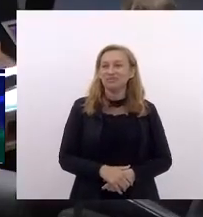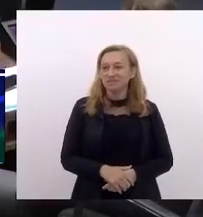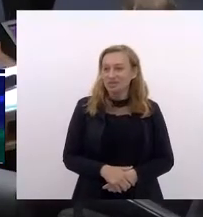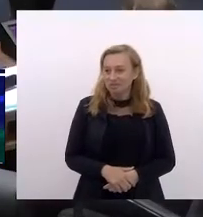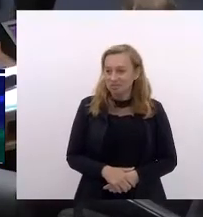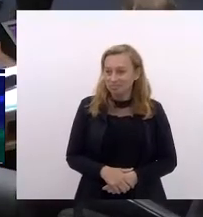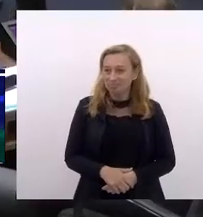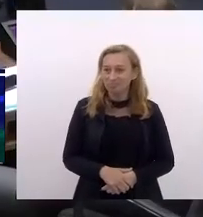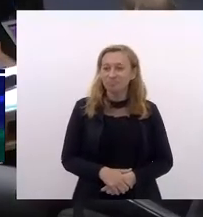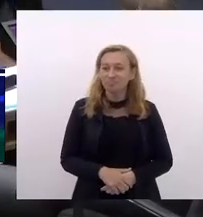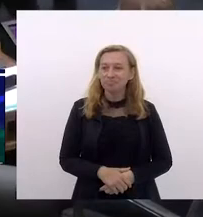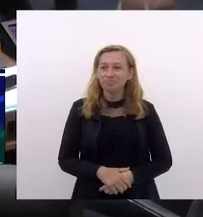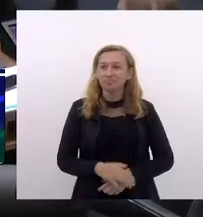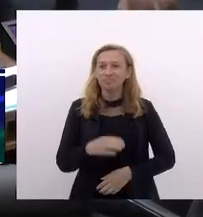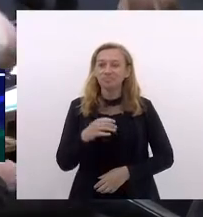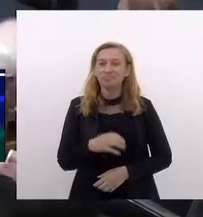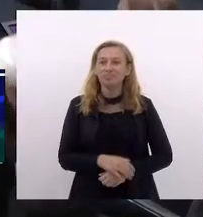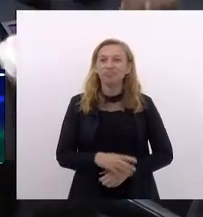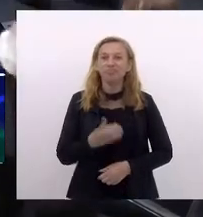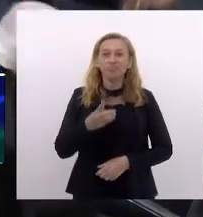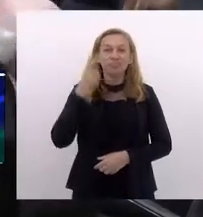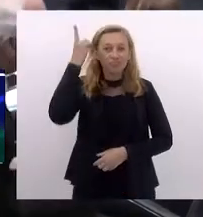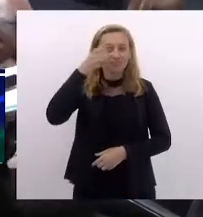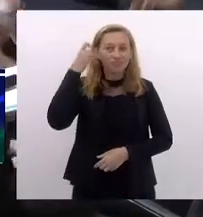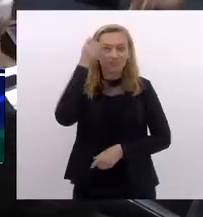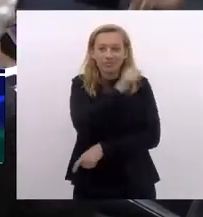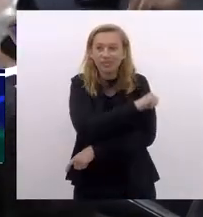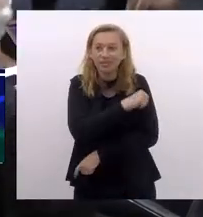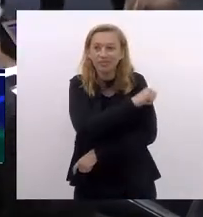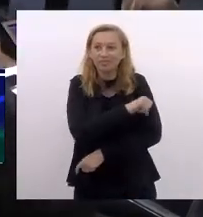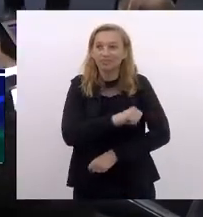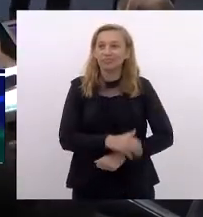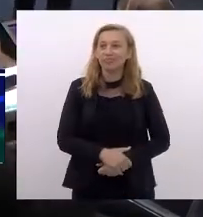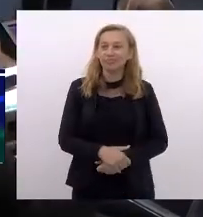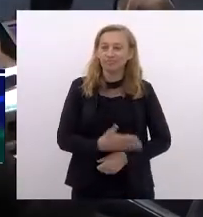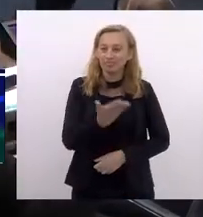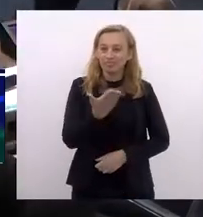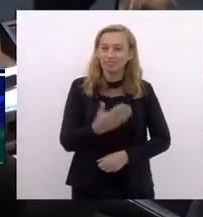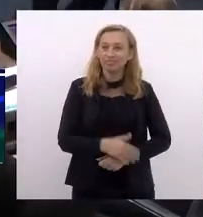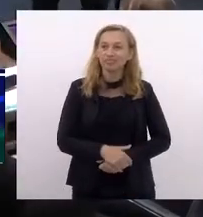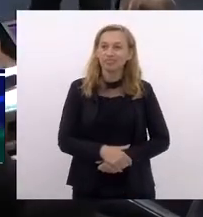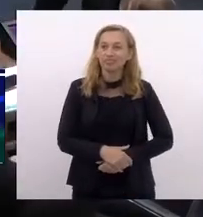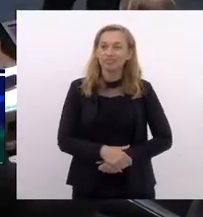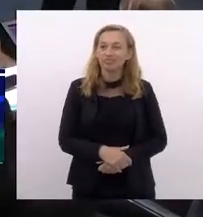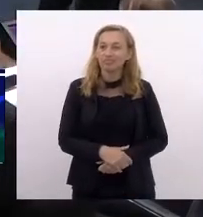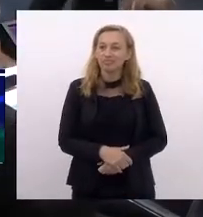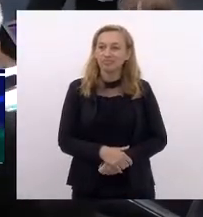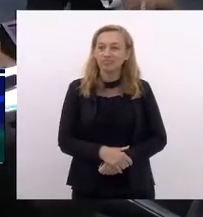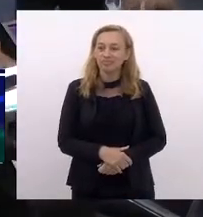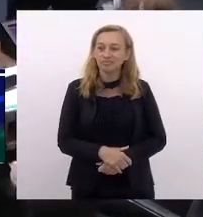a deputada vermelhas Regiane por favor